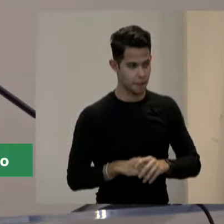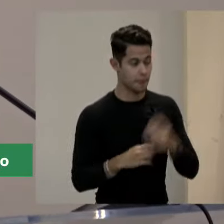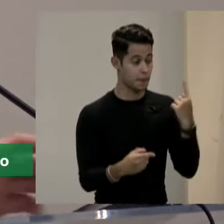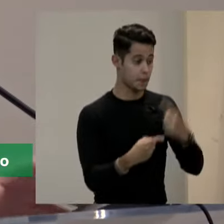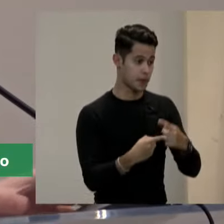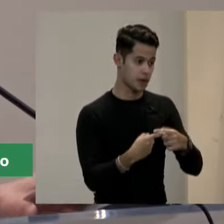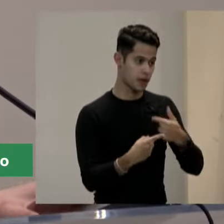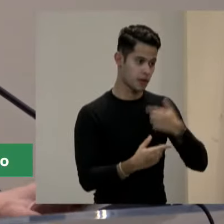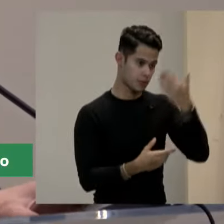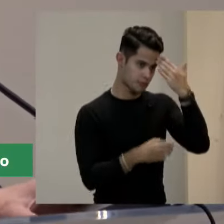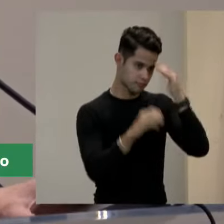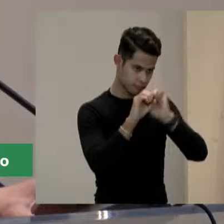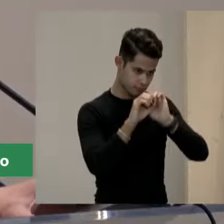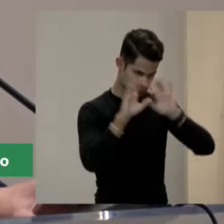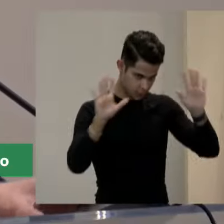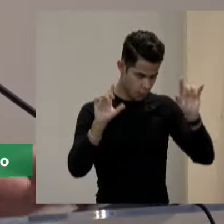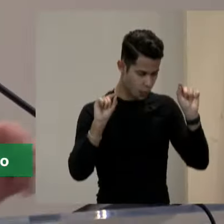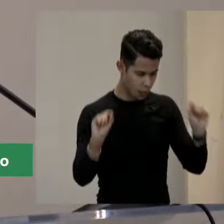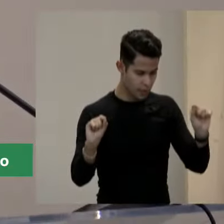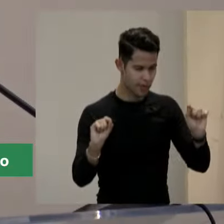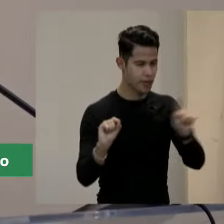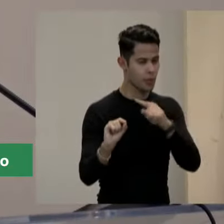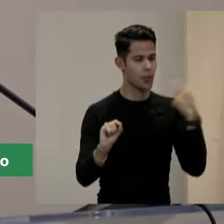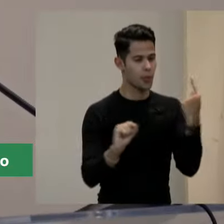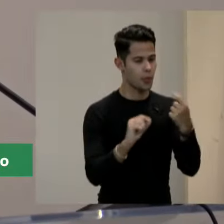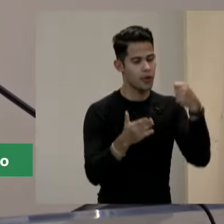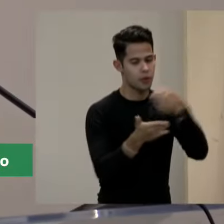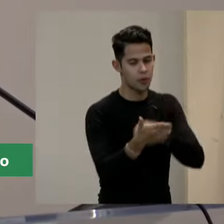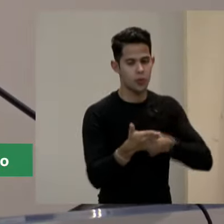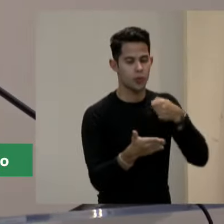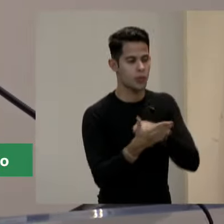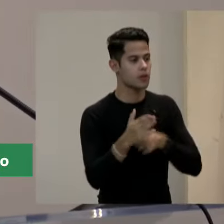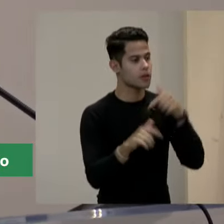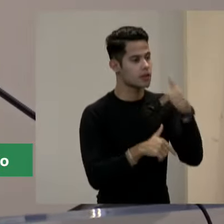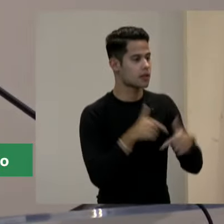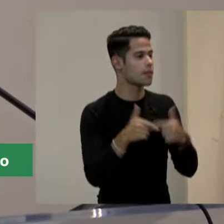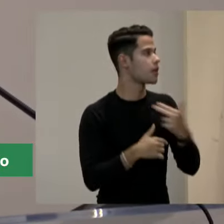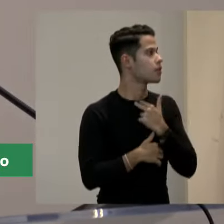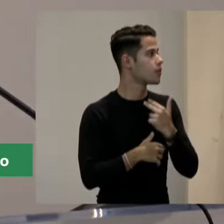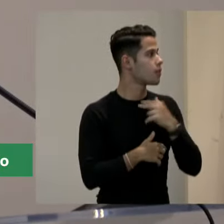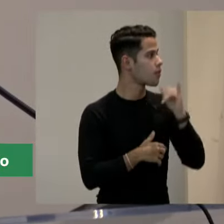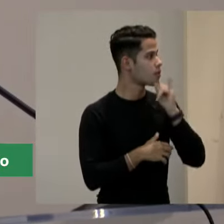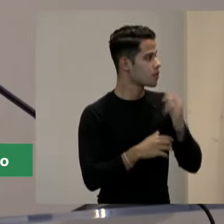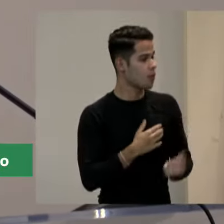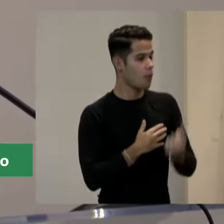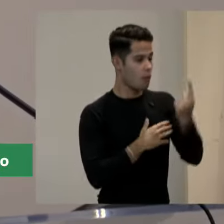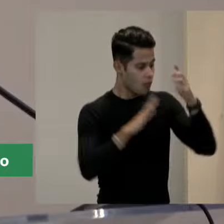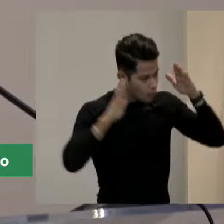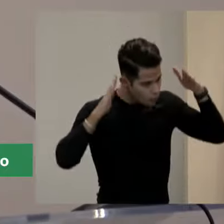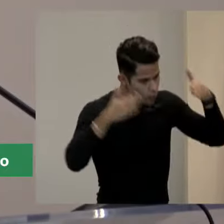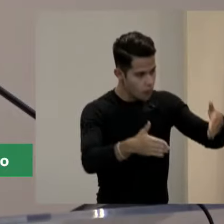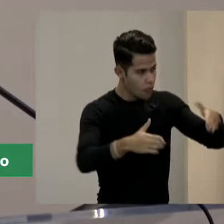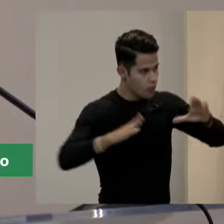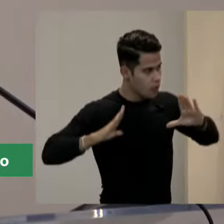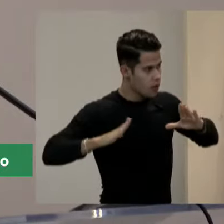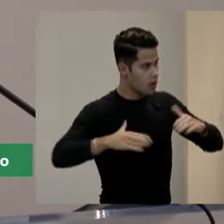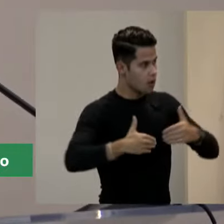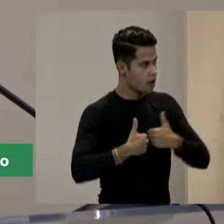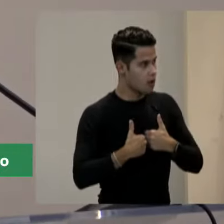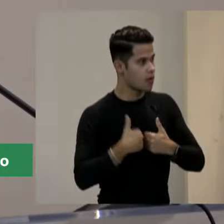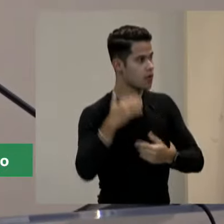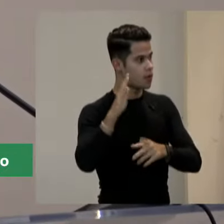entendo que também a nossa luta, o nosso trabalho, não pode ser restrito às pessoas autistas.